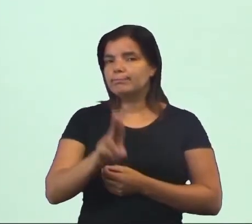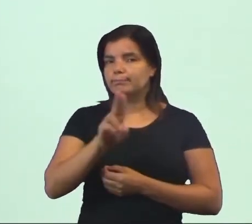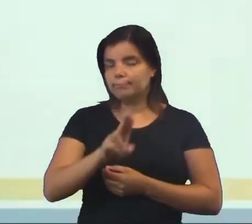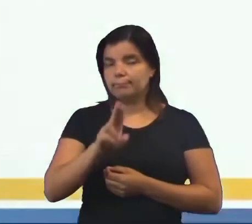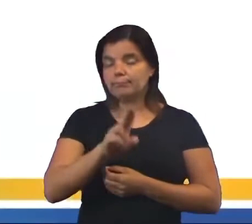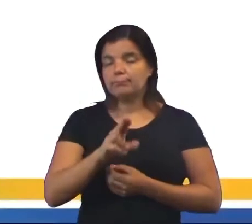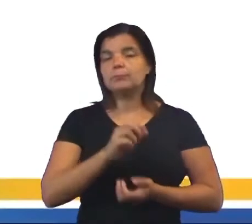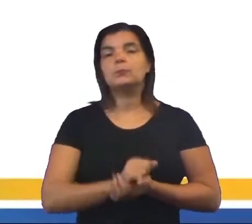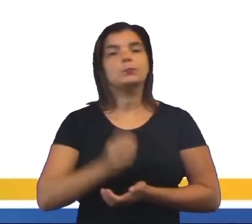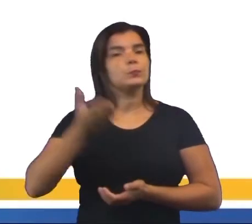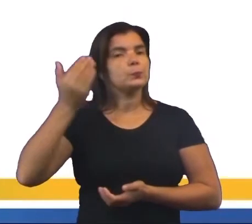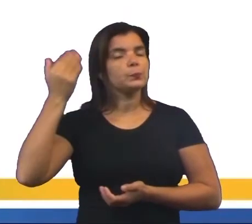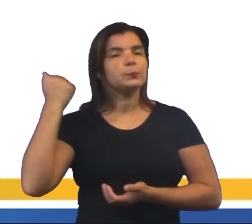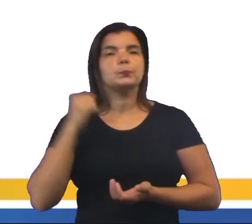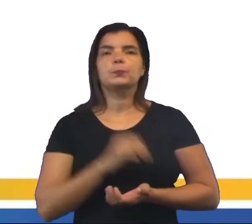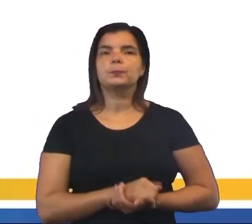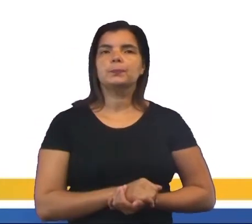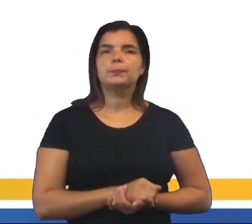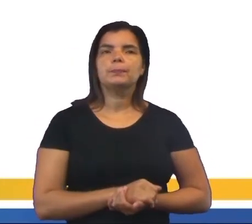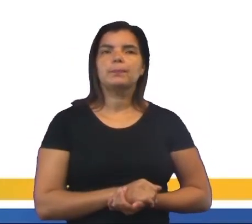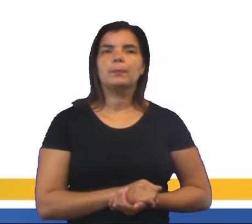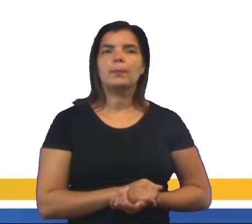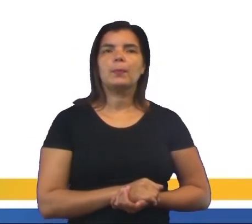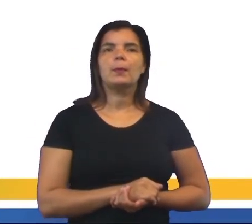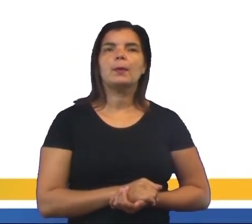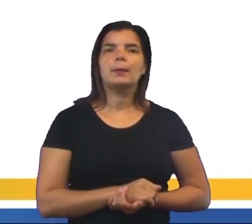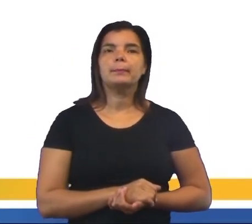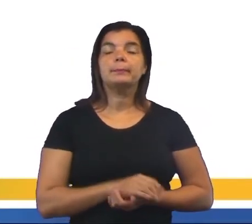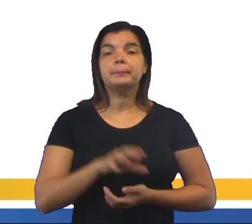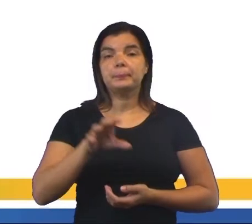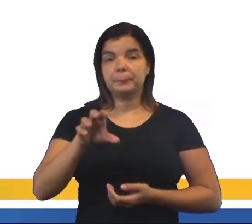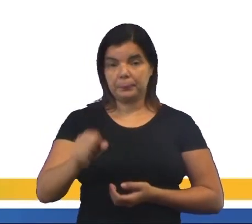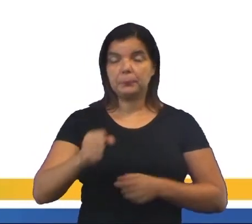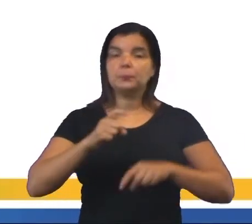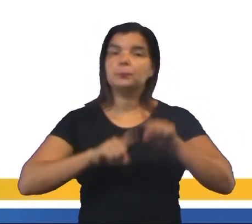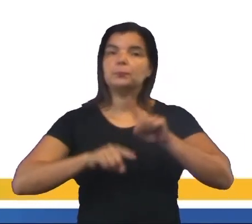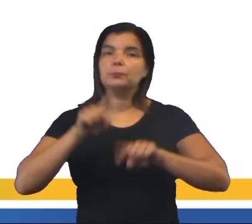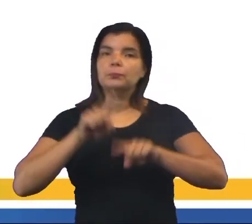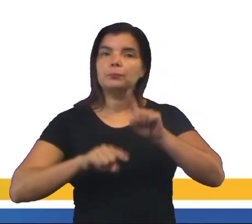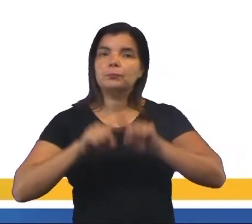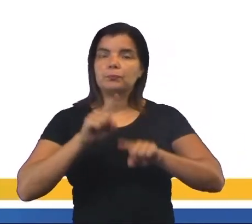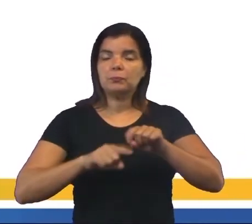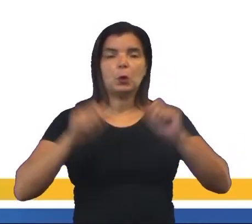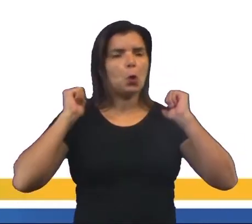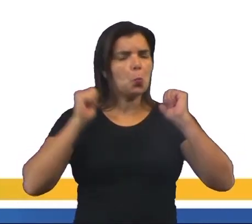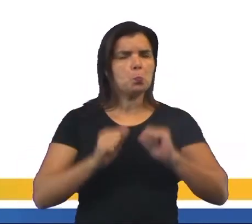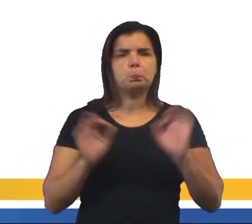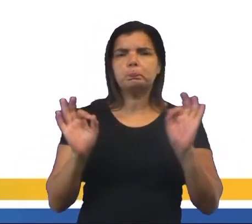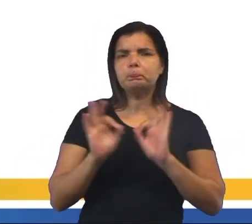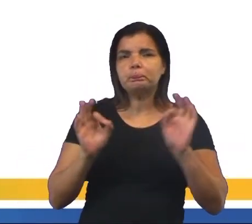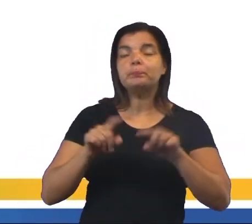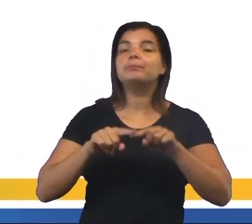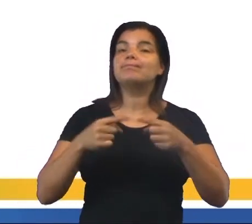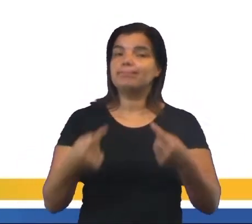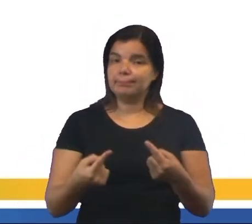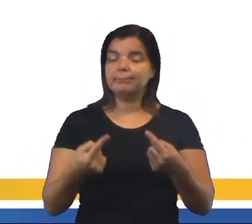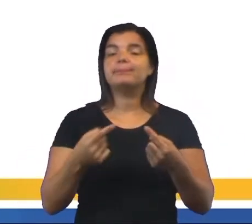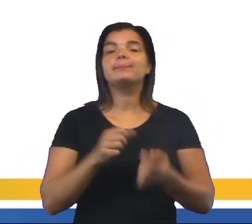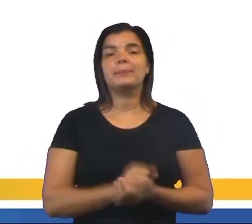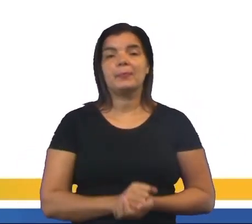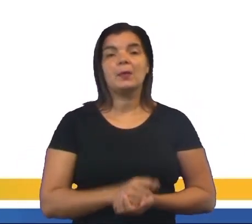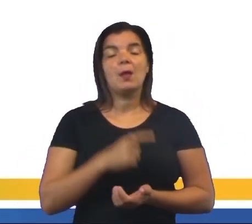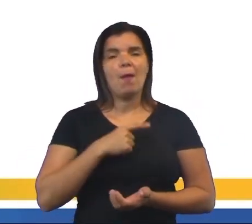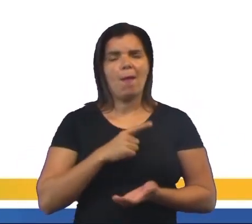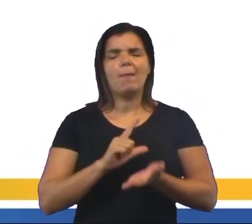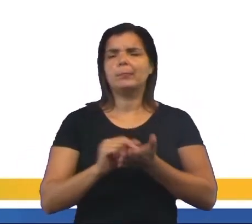os pretéritos? Olhem só o trecho. Peguei meu material sem a mochila, pois esta era artigo